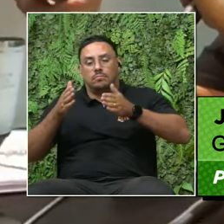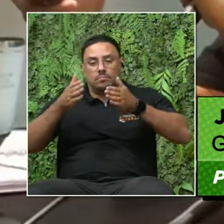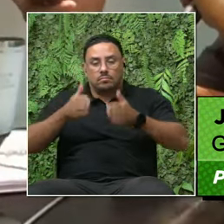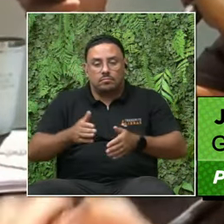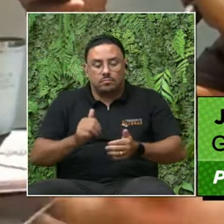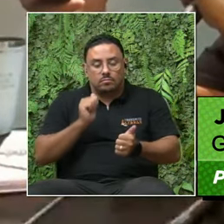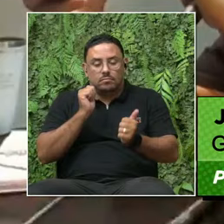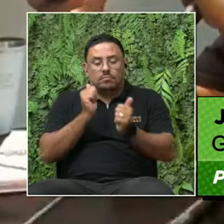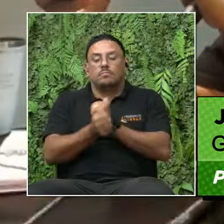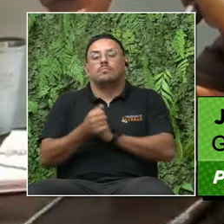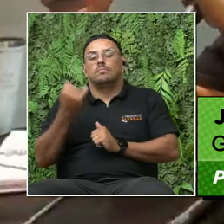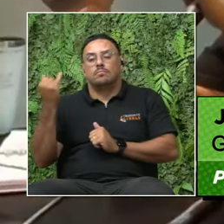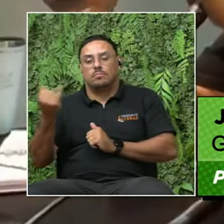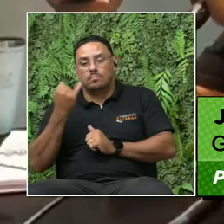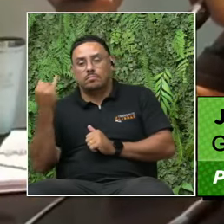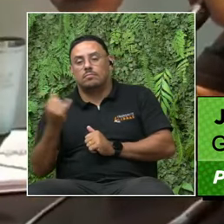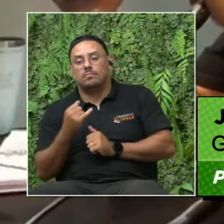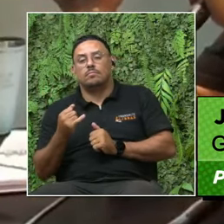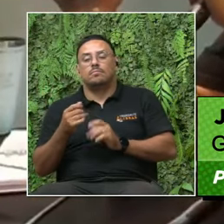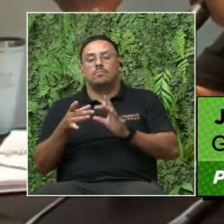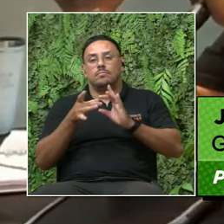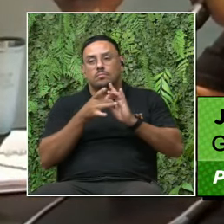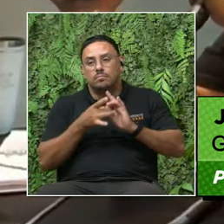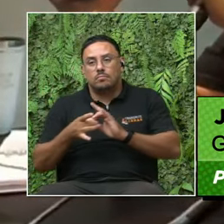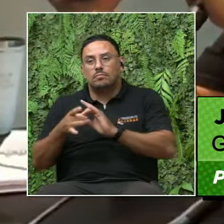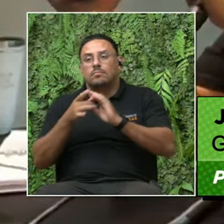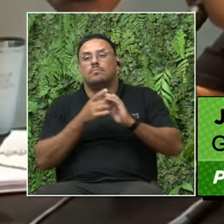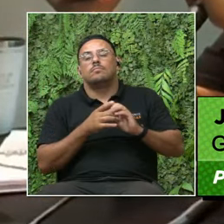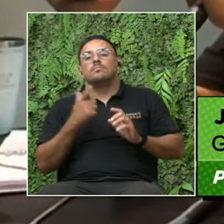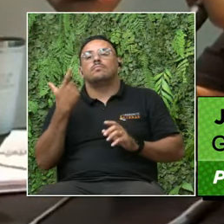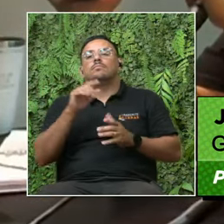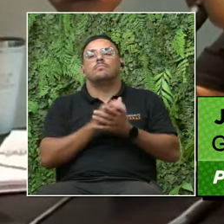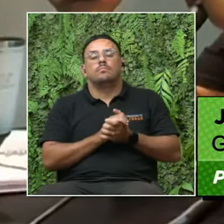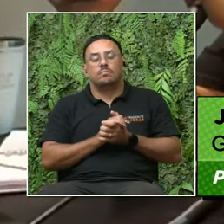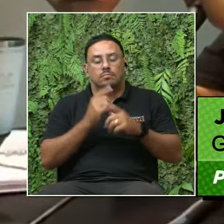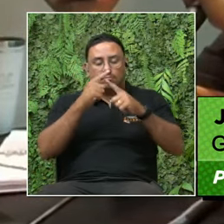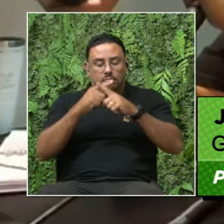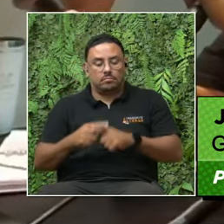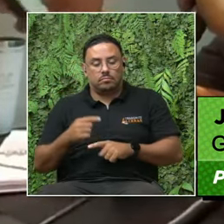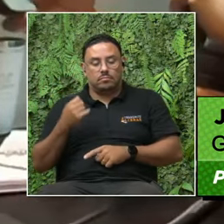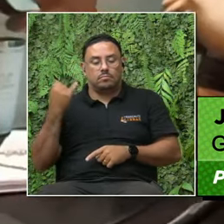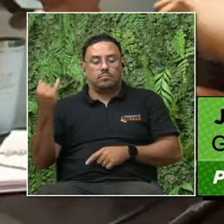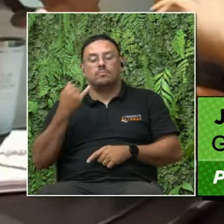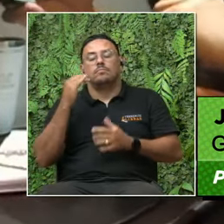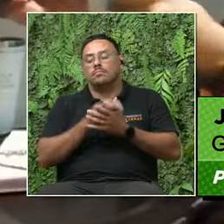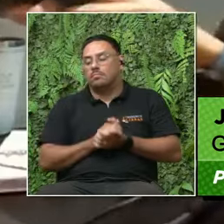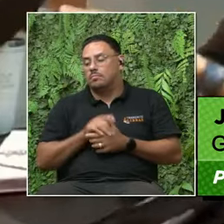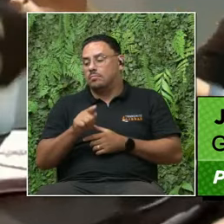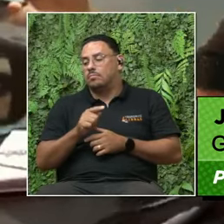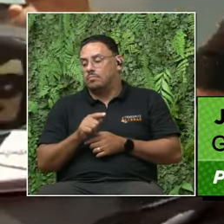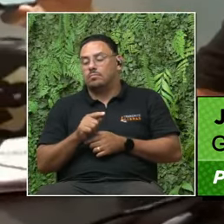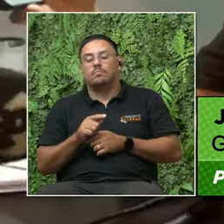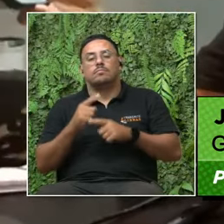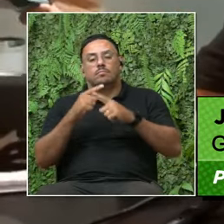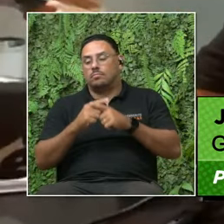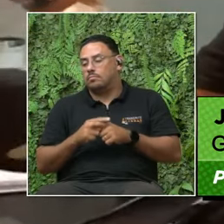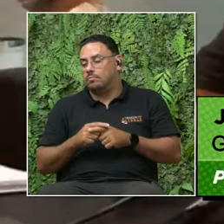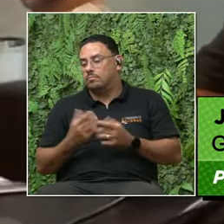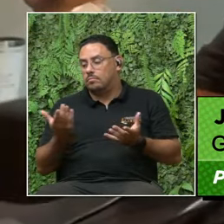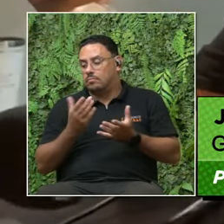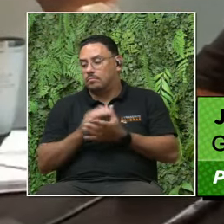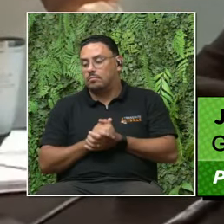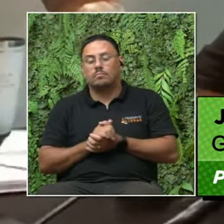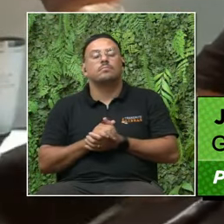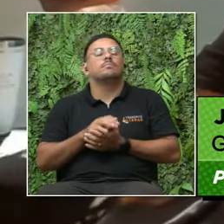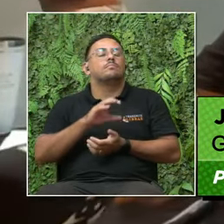nos jogos importantes já entrosados já em ritmo Eu acho que o campeonato mineiro é importantíssimo como um torneio de pré-temporada